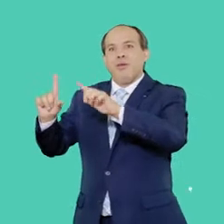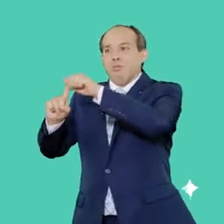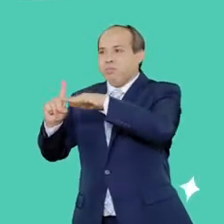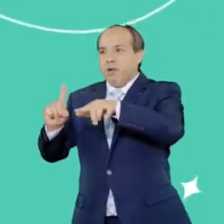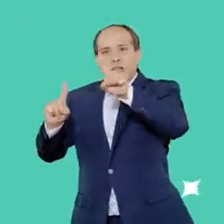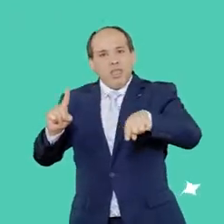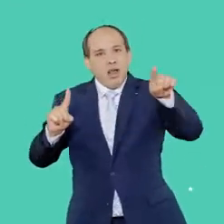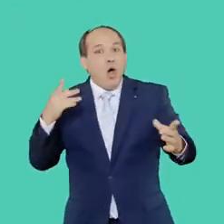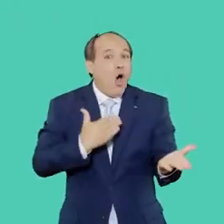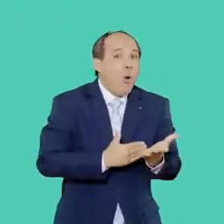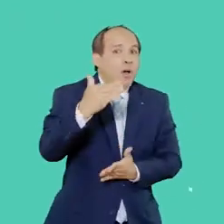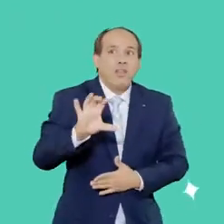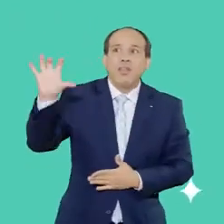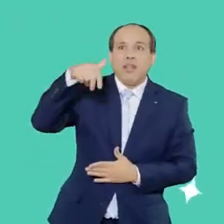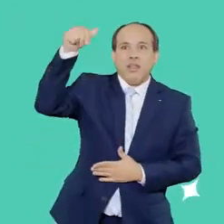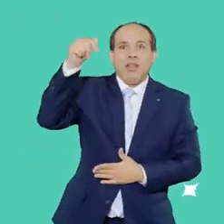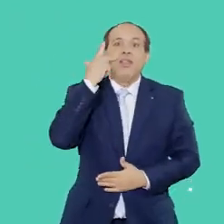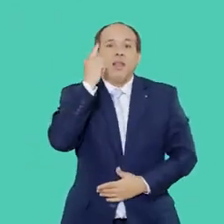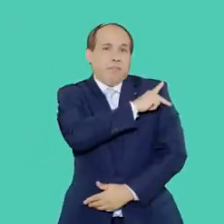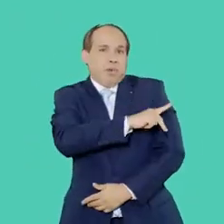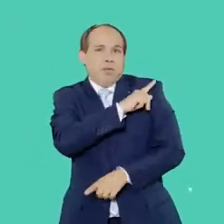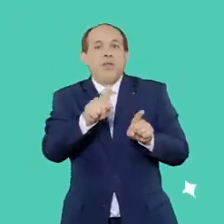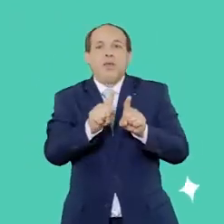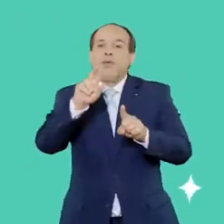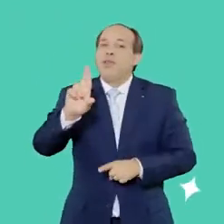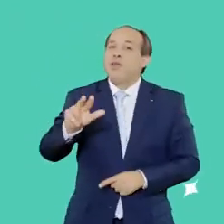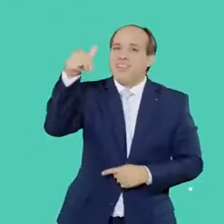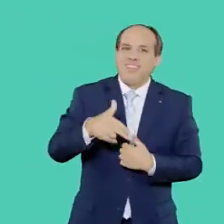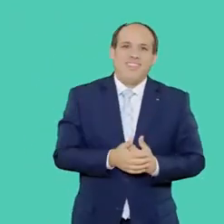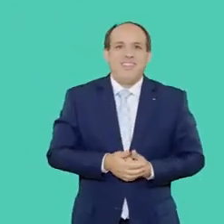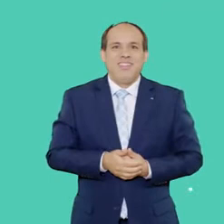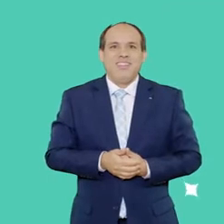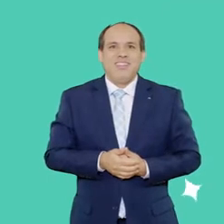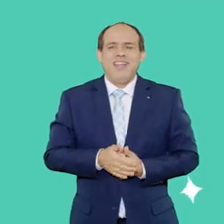sinal analógico, começando pelos estados da região Nordeste.